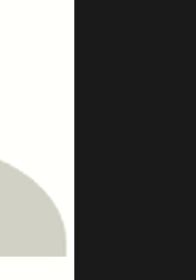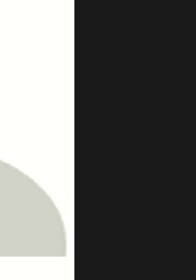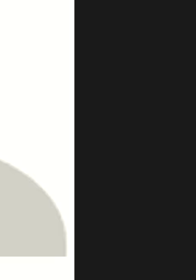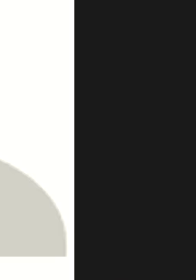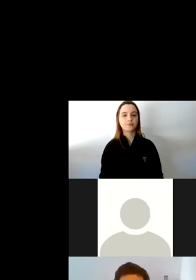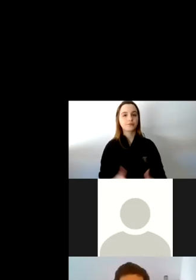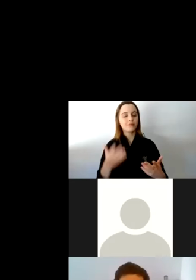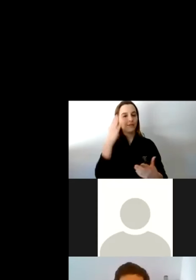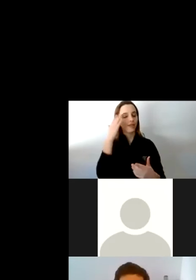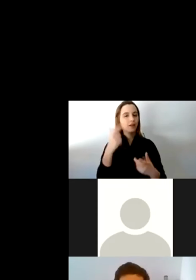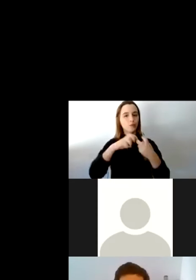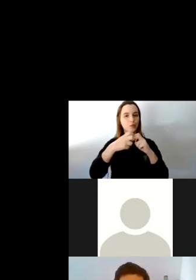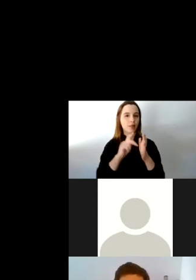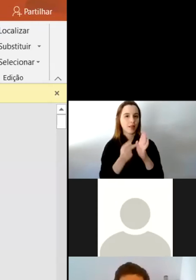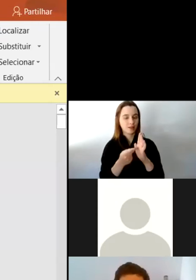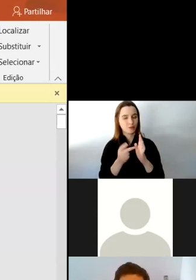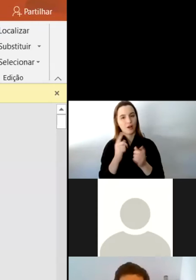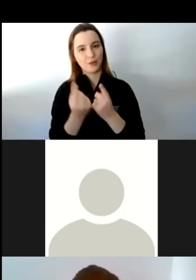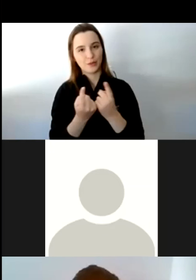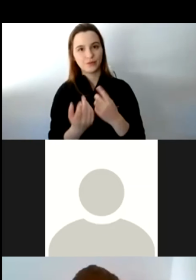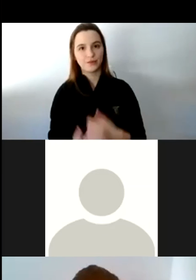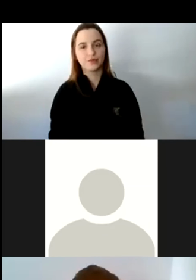Penso que estamos com alguns problemas técnicos.